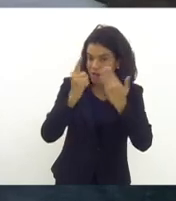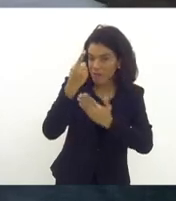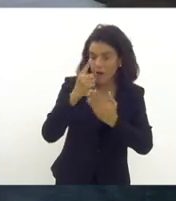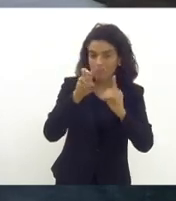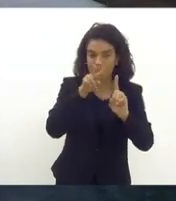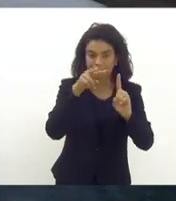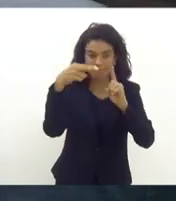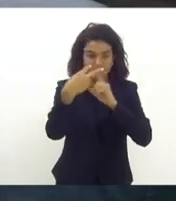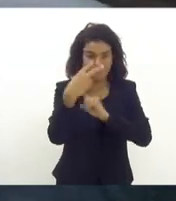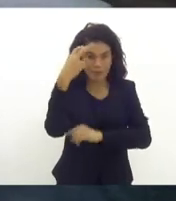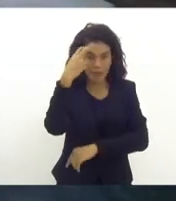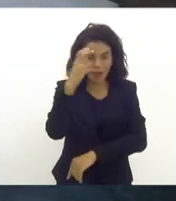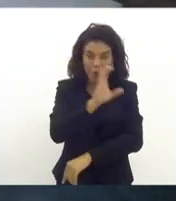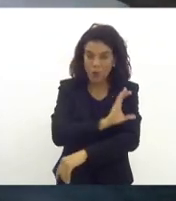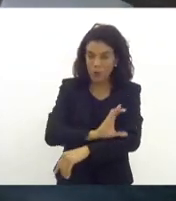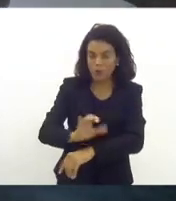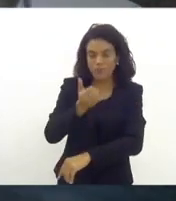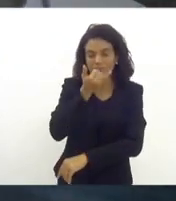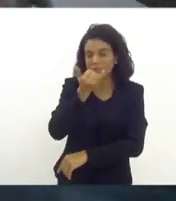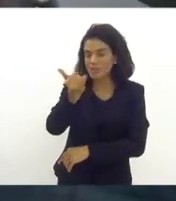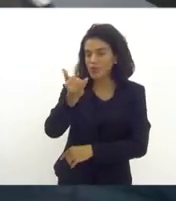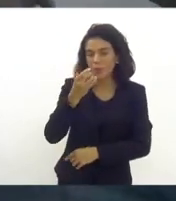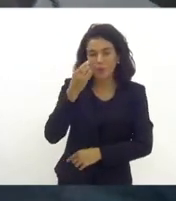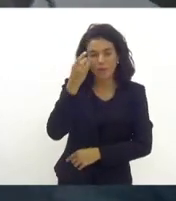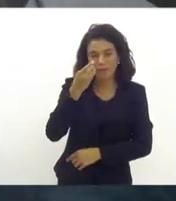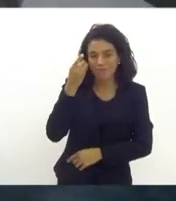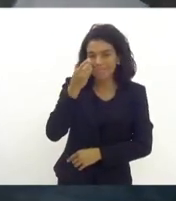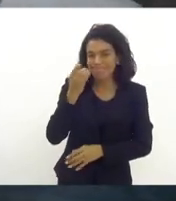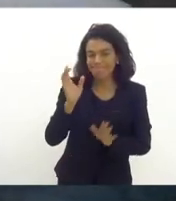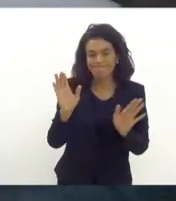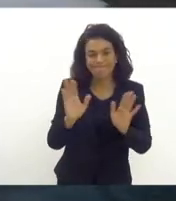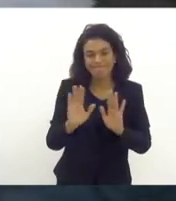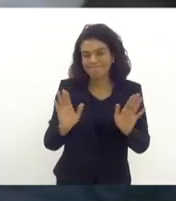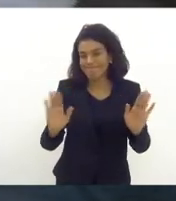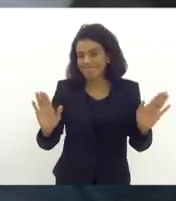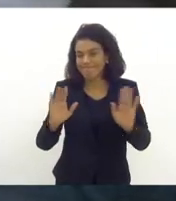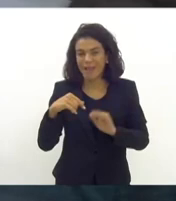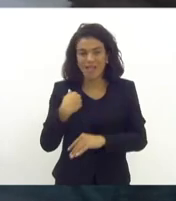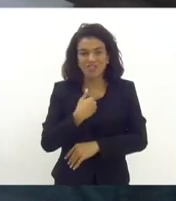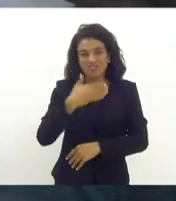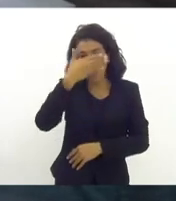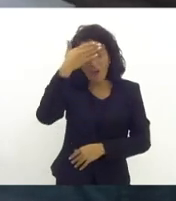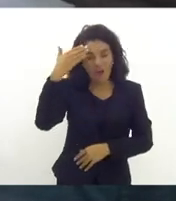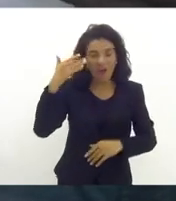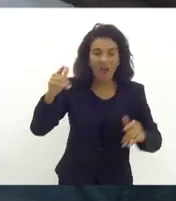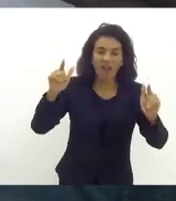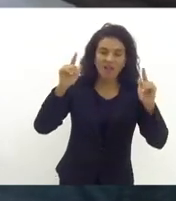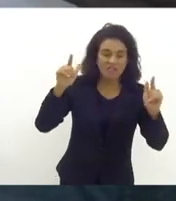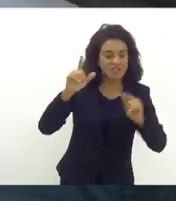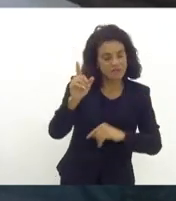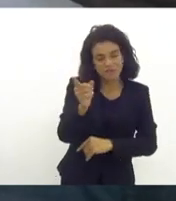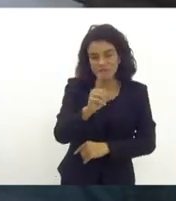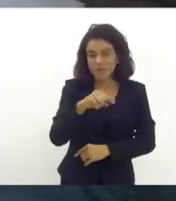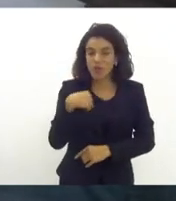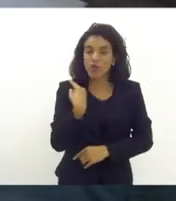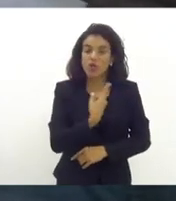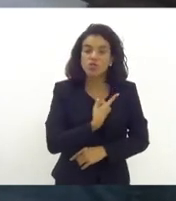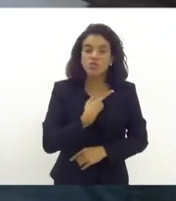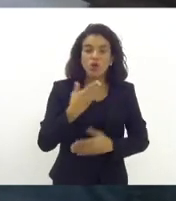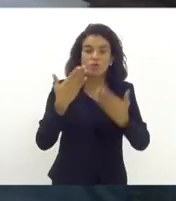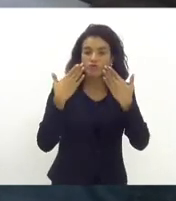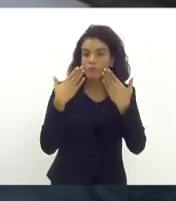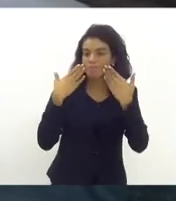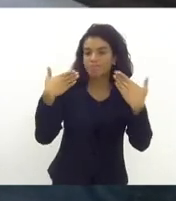Perspectiva da cultura desculpa deputada Carla Nós não somos só lazer antes de lazer nós somos uma